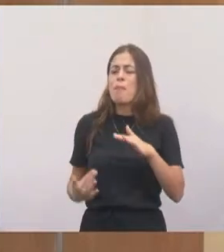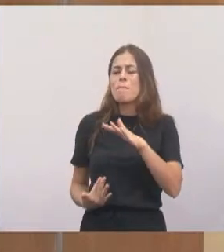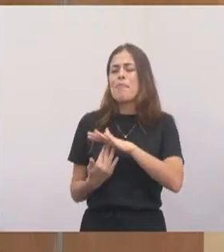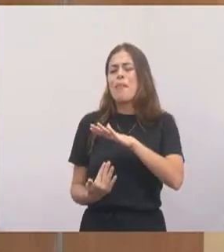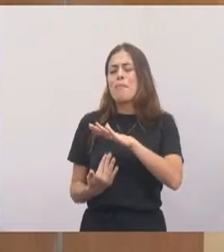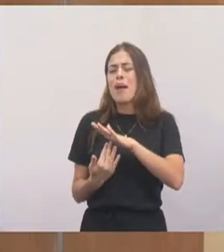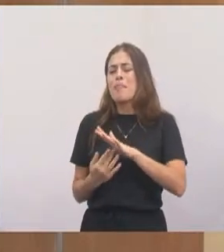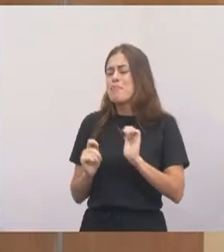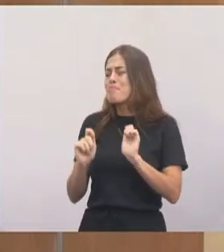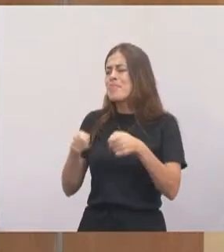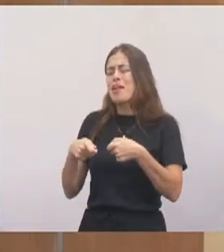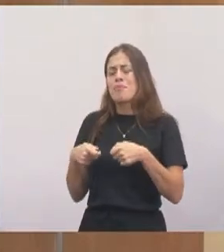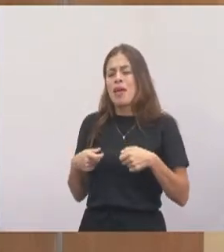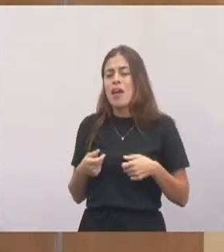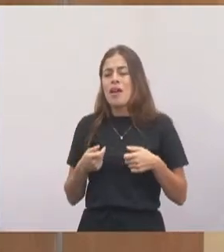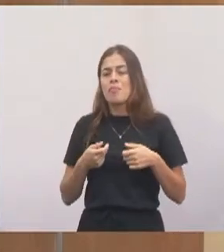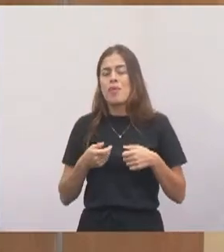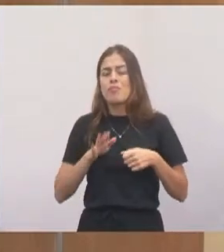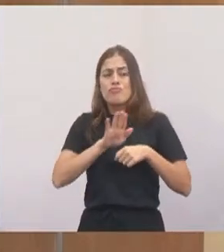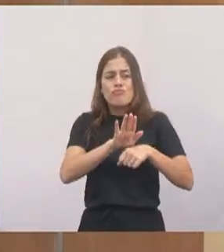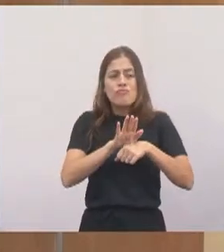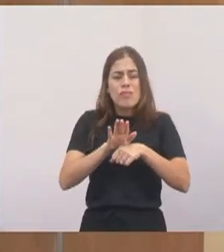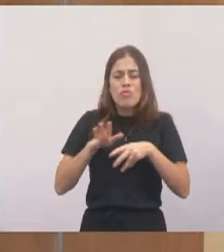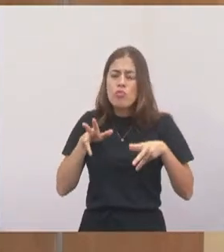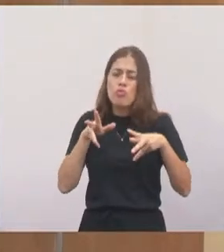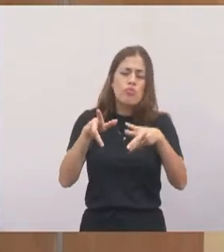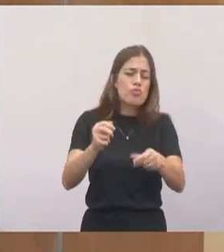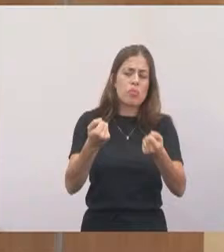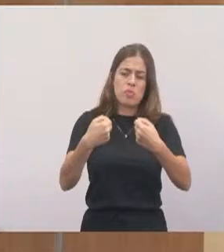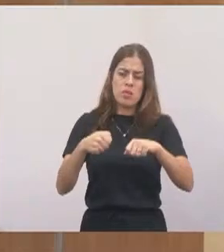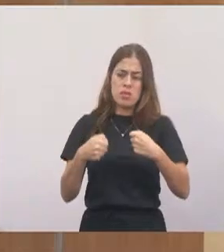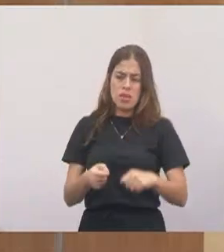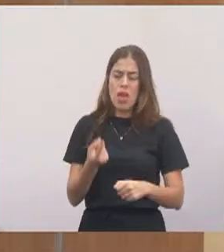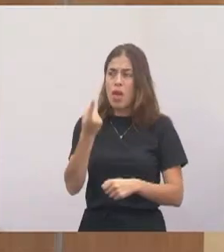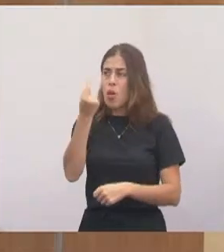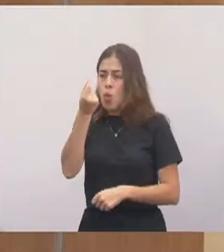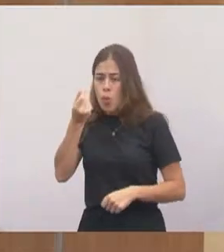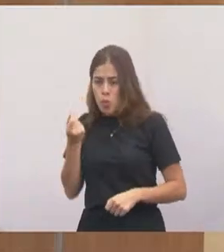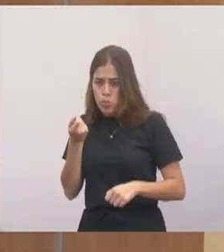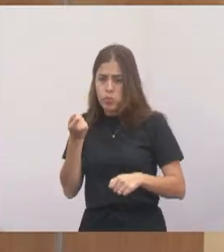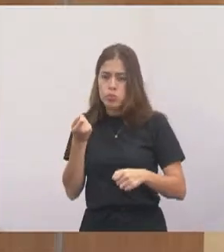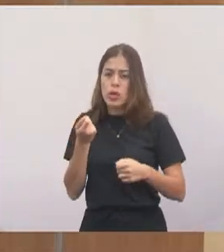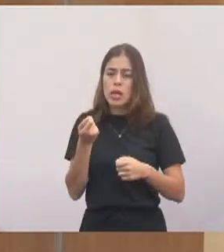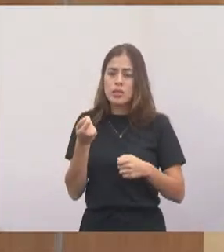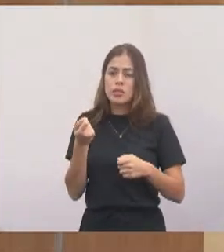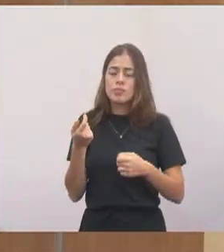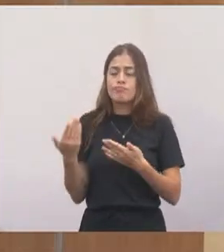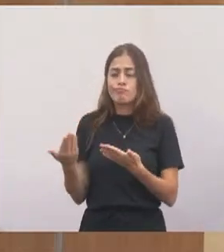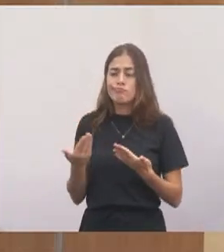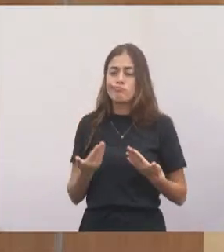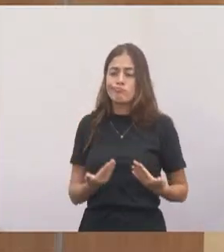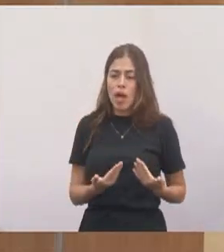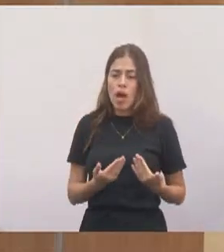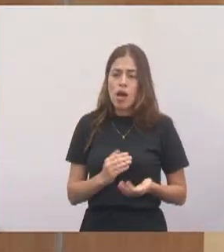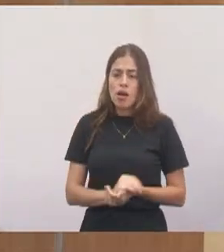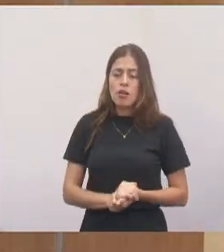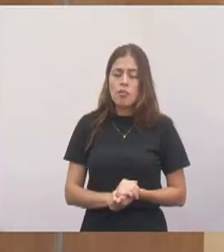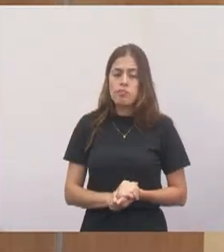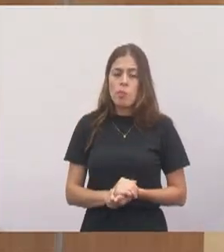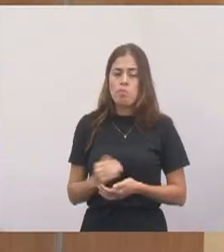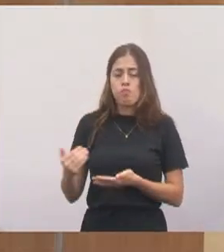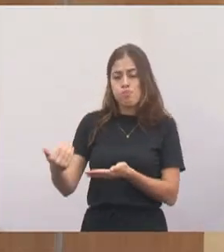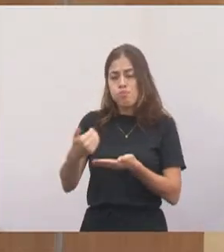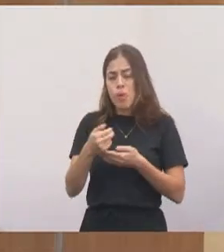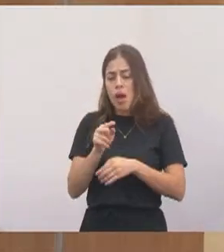para sustentar todas as operações necessárias. Os custos associados aos resgate